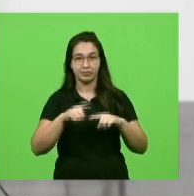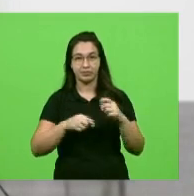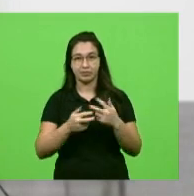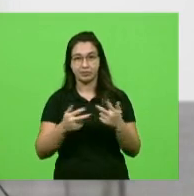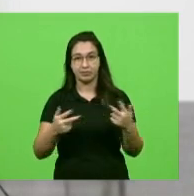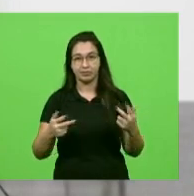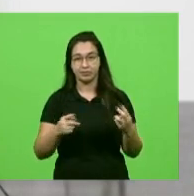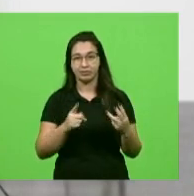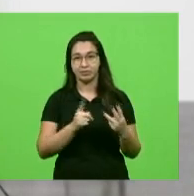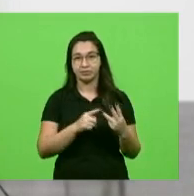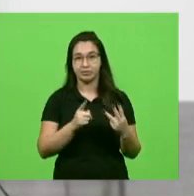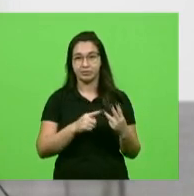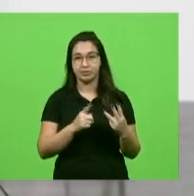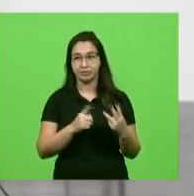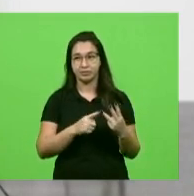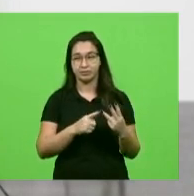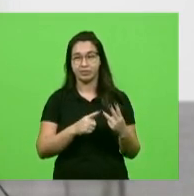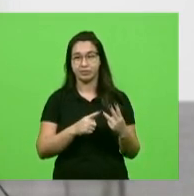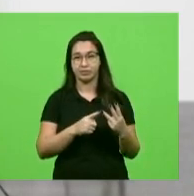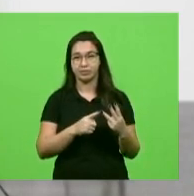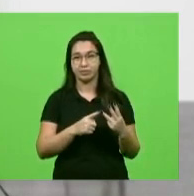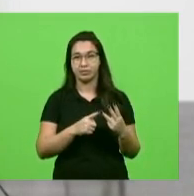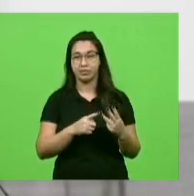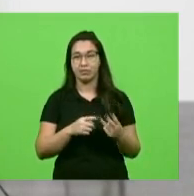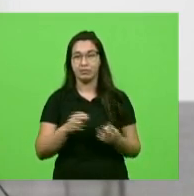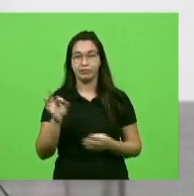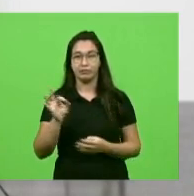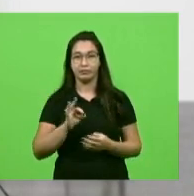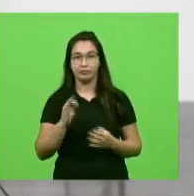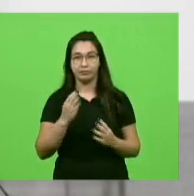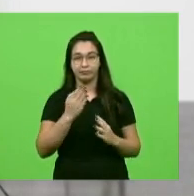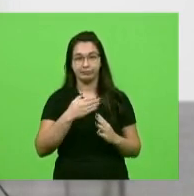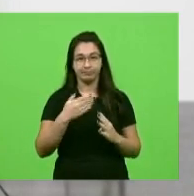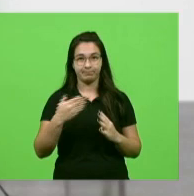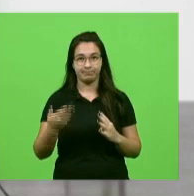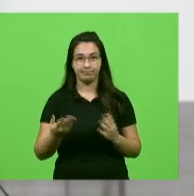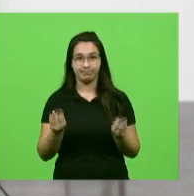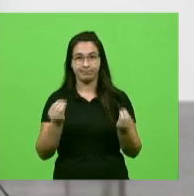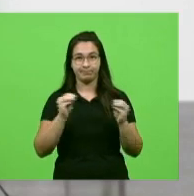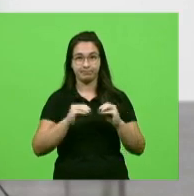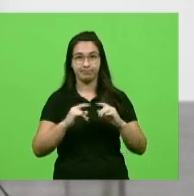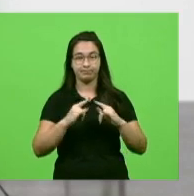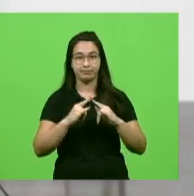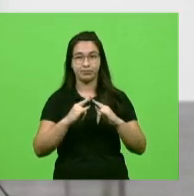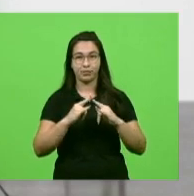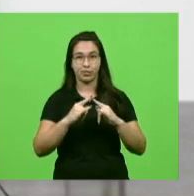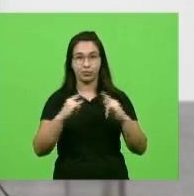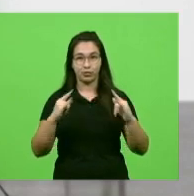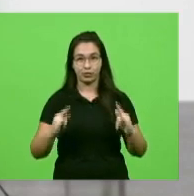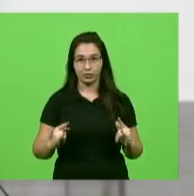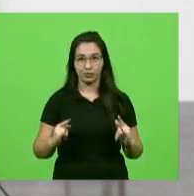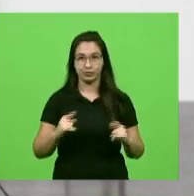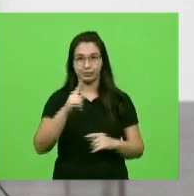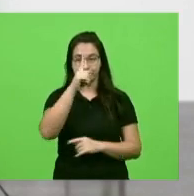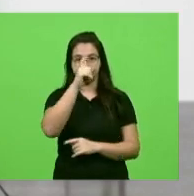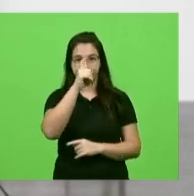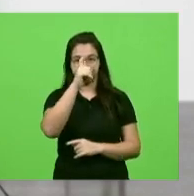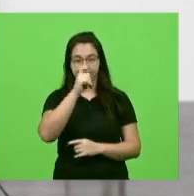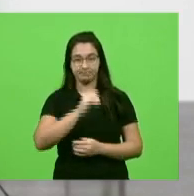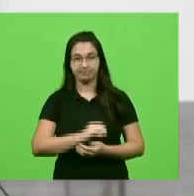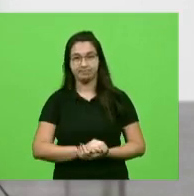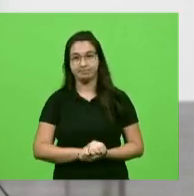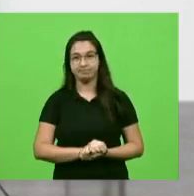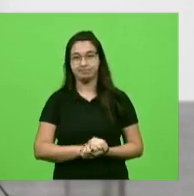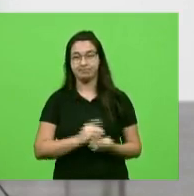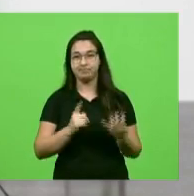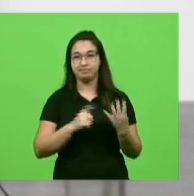Terceiro, a destinação de crédito extraordinário à instalação de hospital de campanha sem previsão legal. Quarto, a